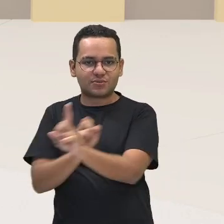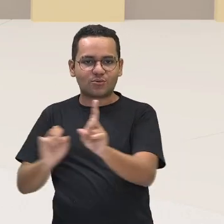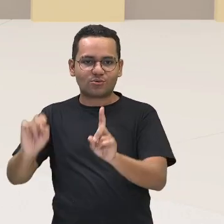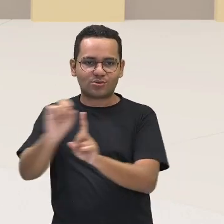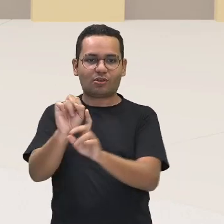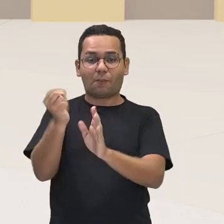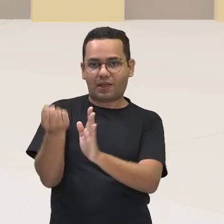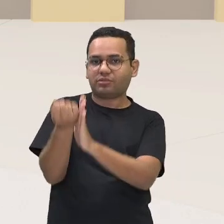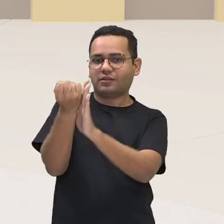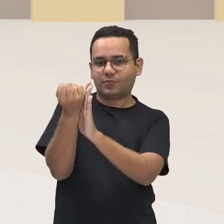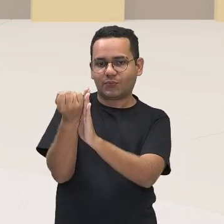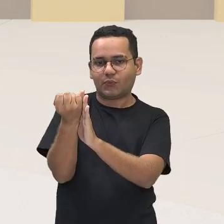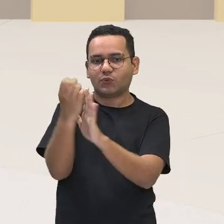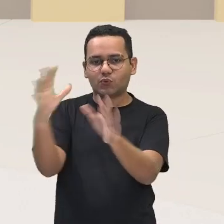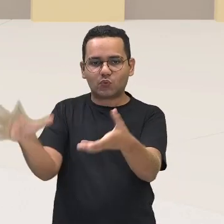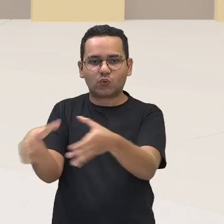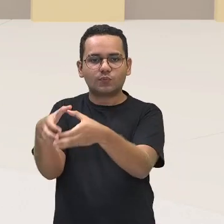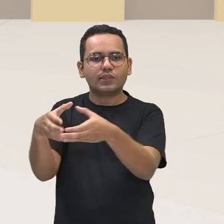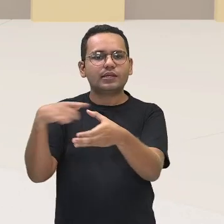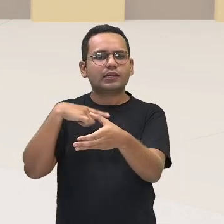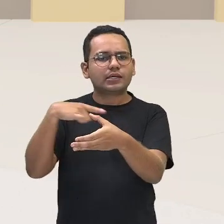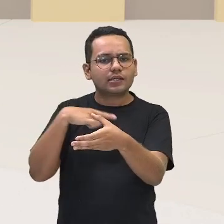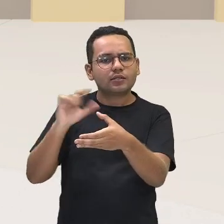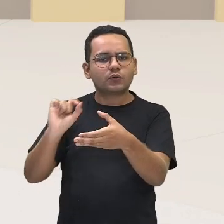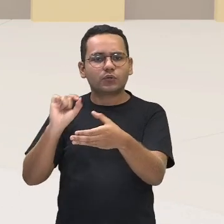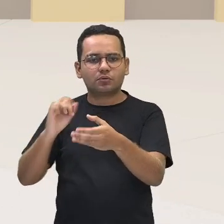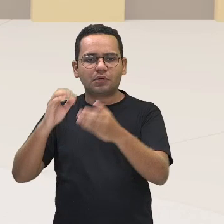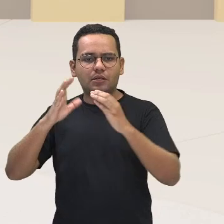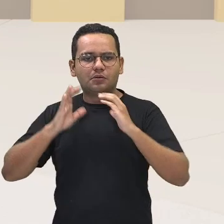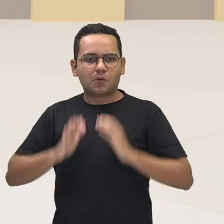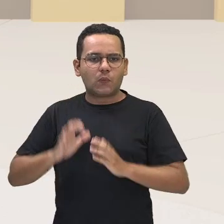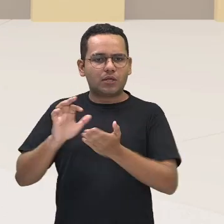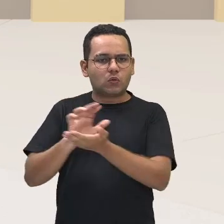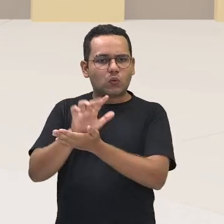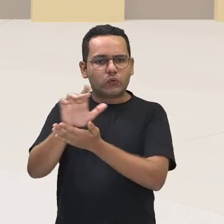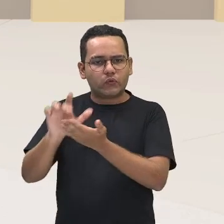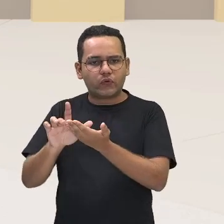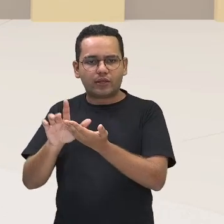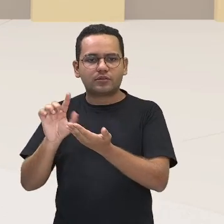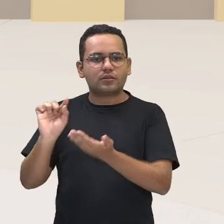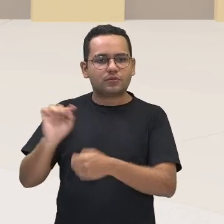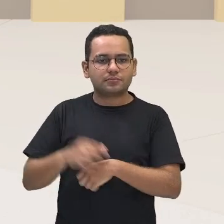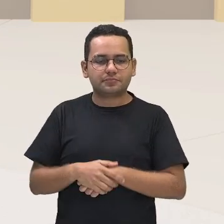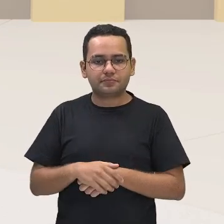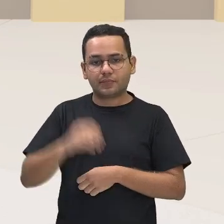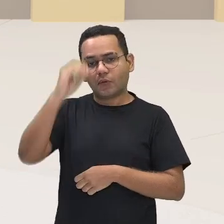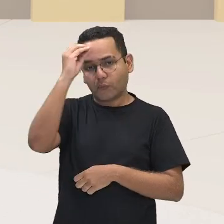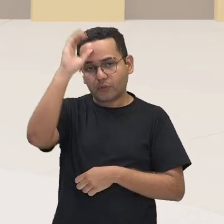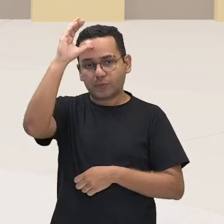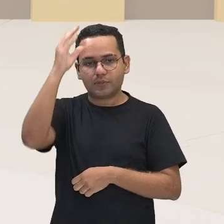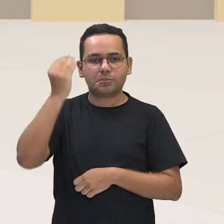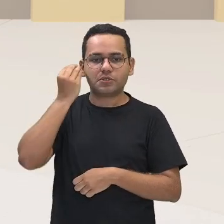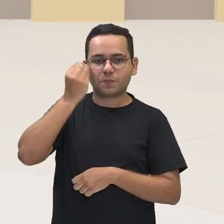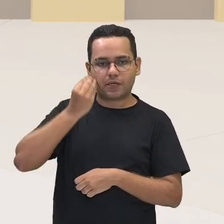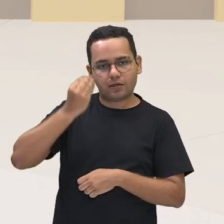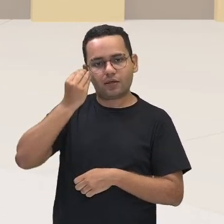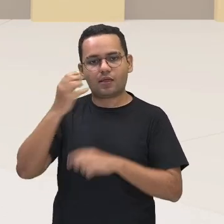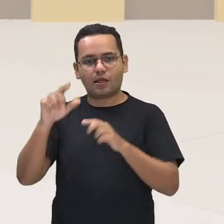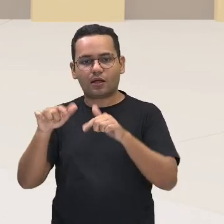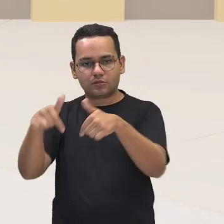soma de padrões dos comportamentos humanos e que envolvem conhecimentos,